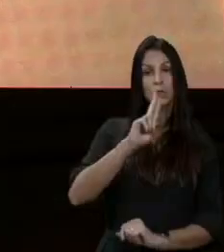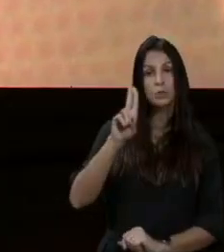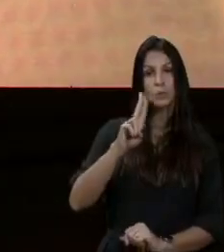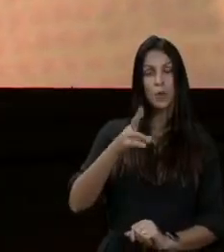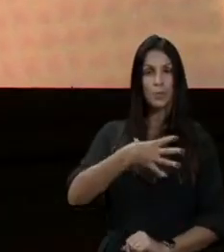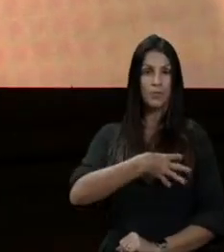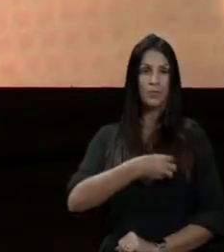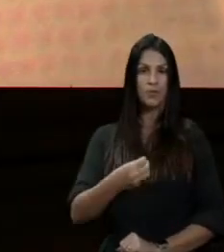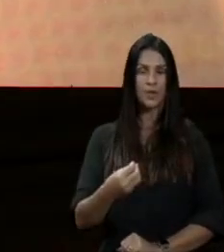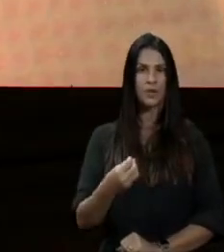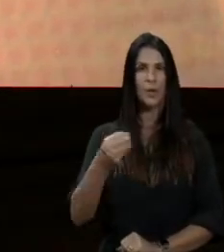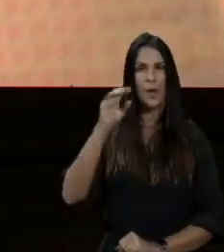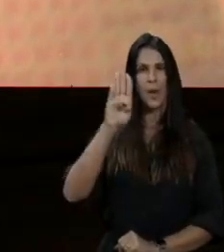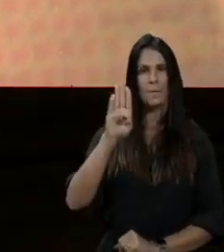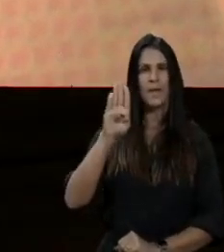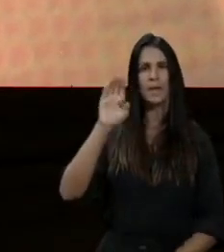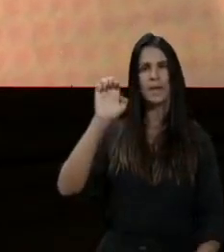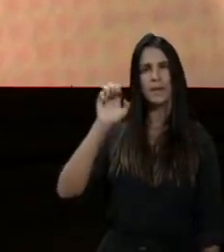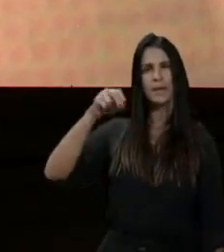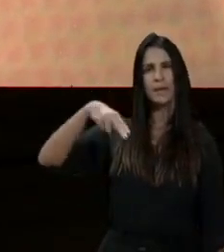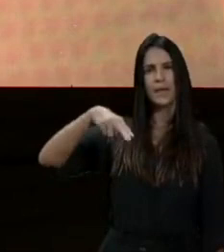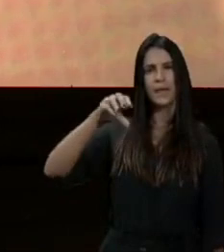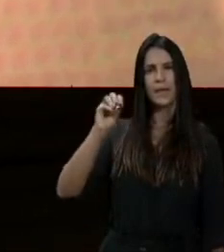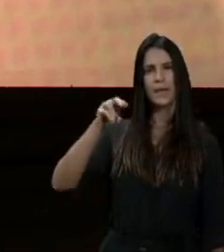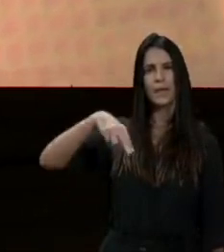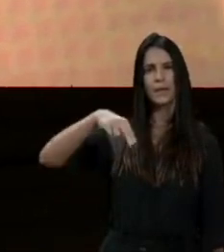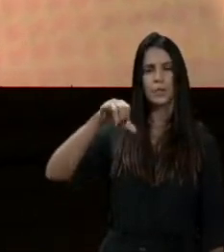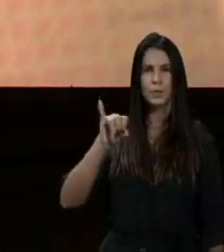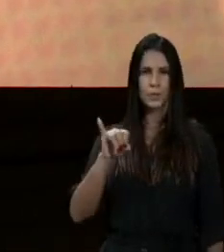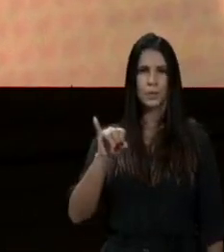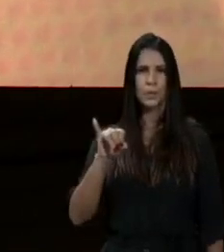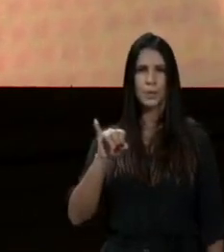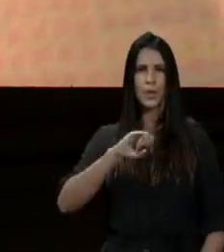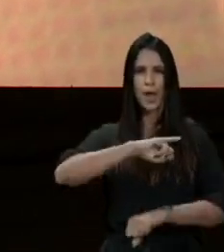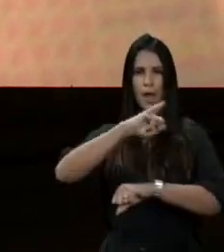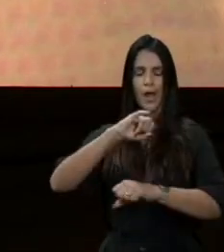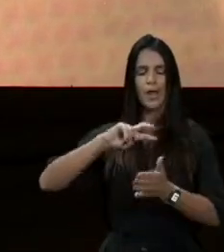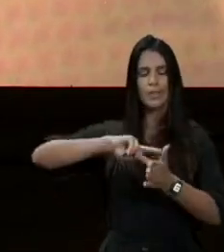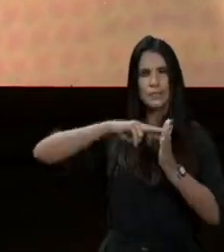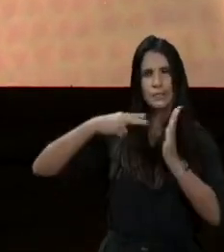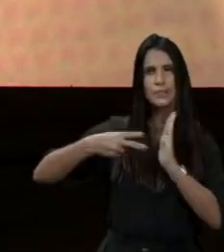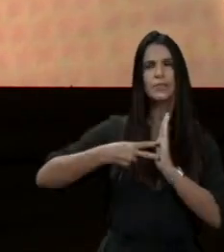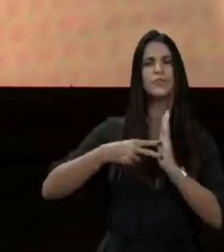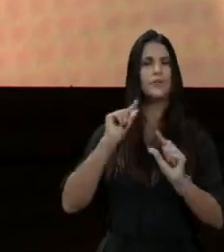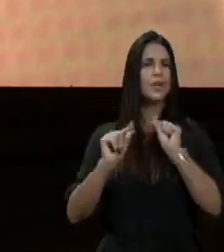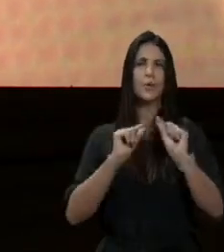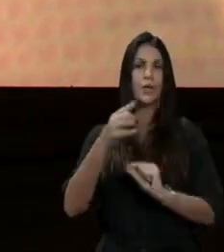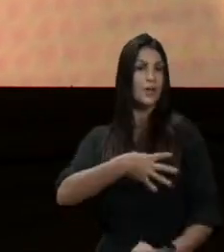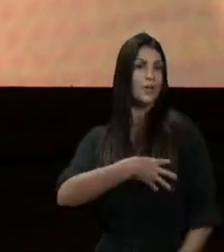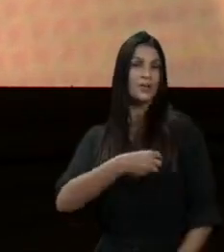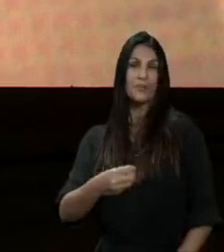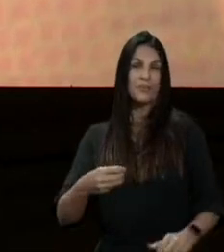o filho das minhas dores o Jack olhou para o garoto virou para as